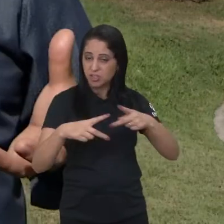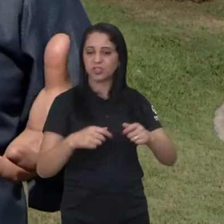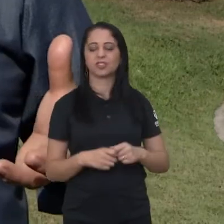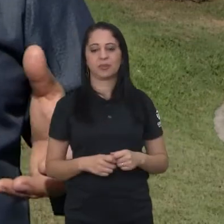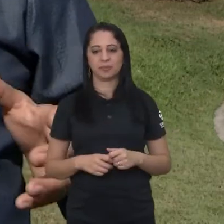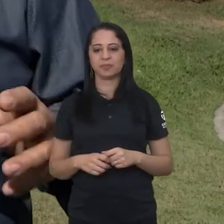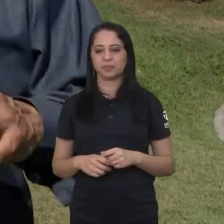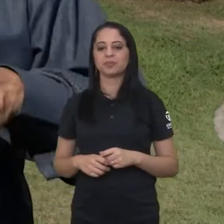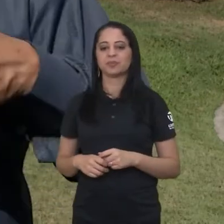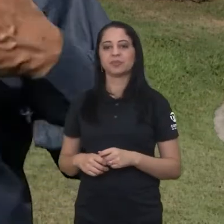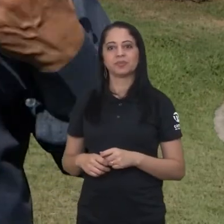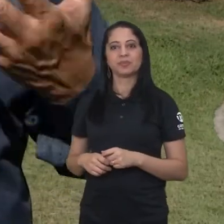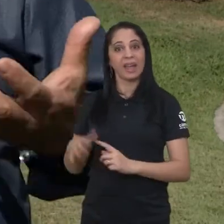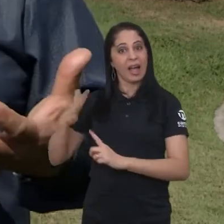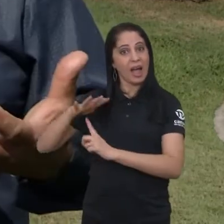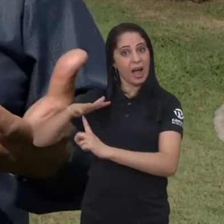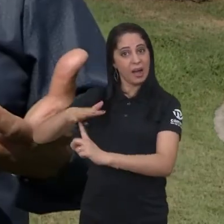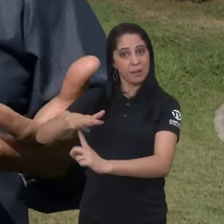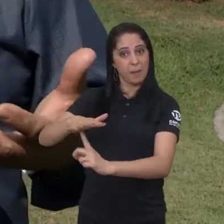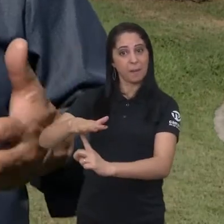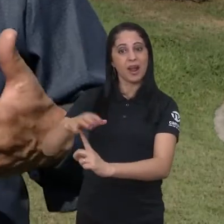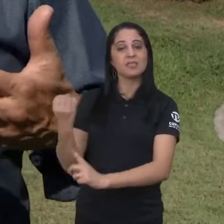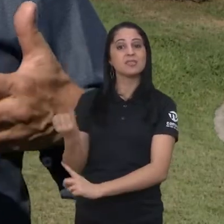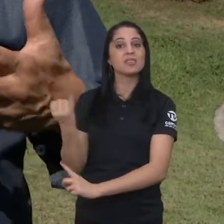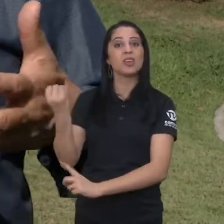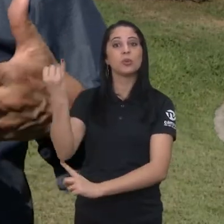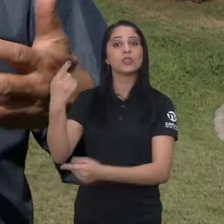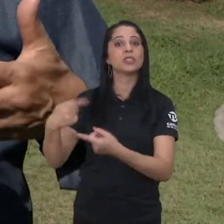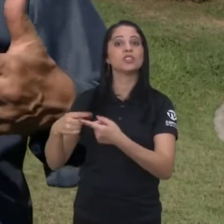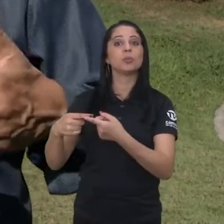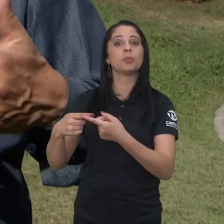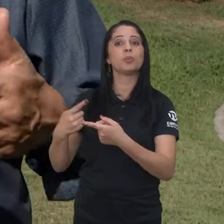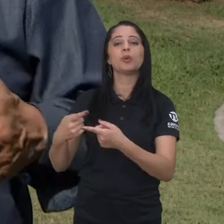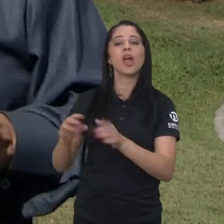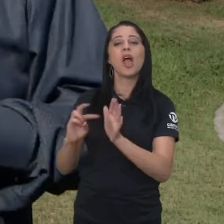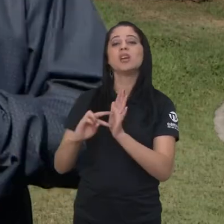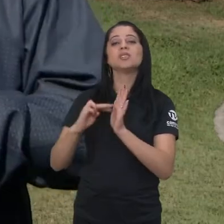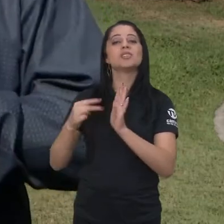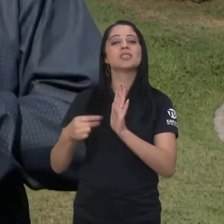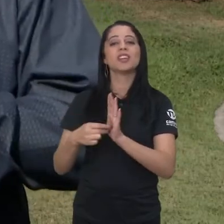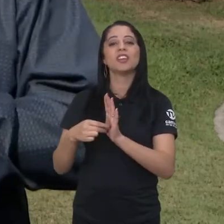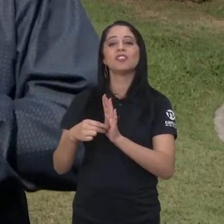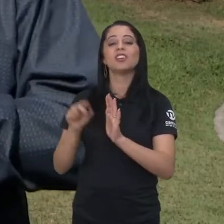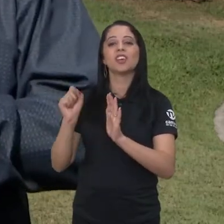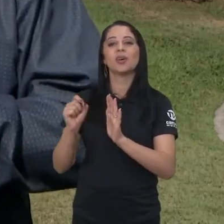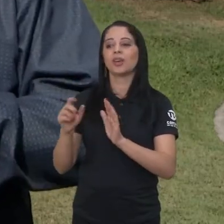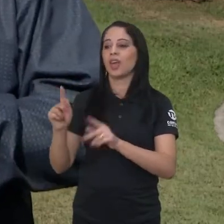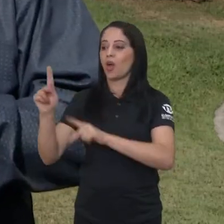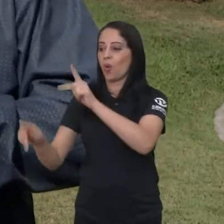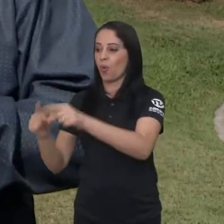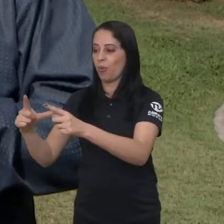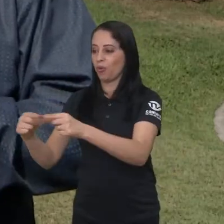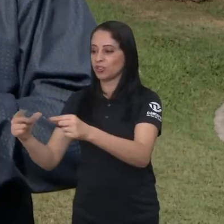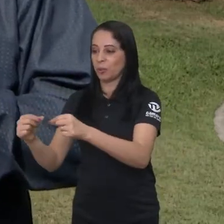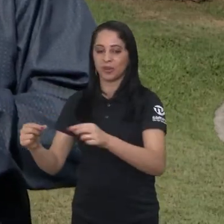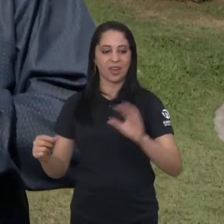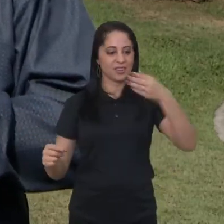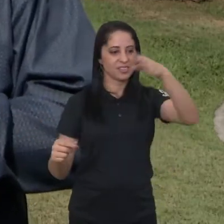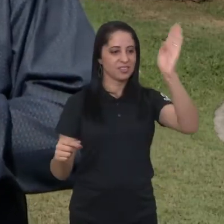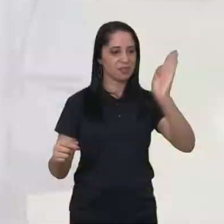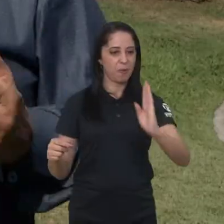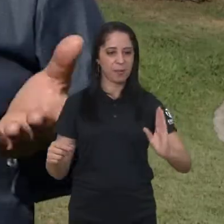nossa cidade, para toda a sociedade, porque ela representa exatamente isso, a harmonia entre o povo japonês e o